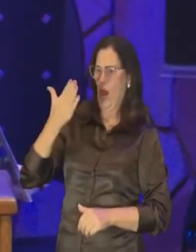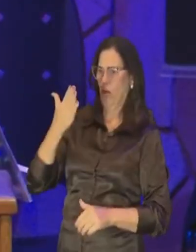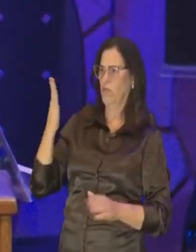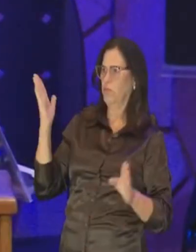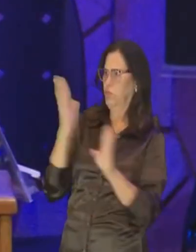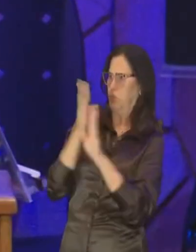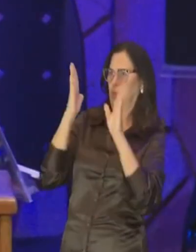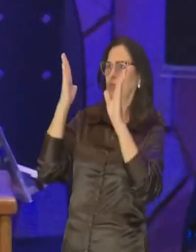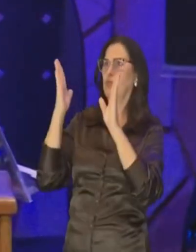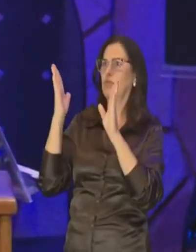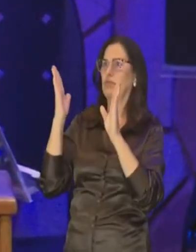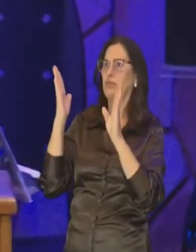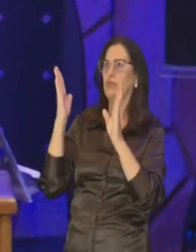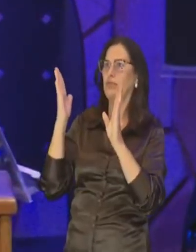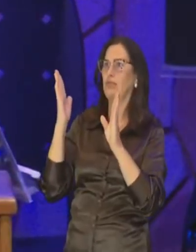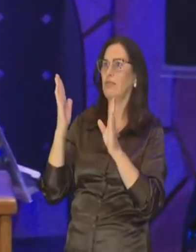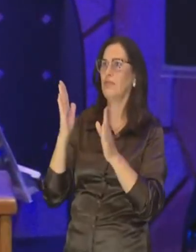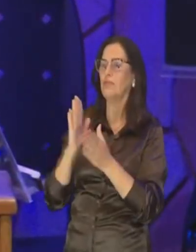imediata,